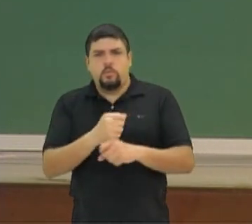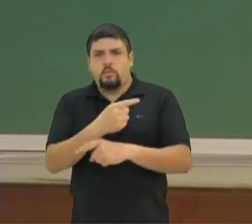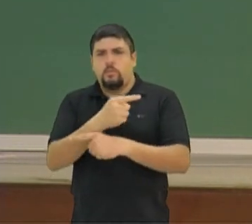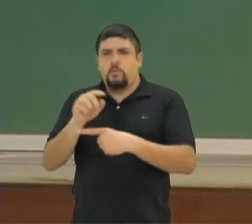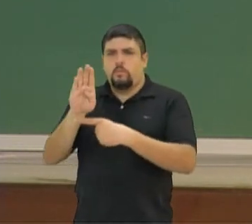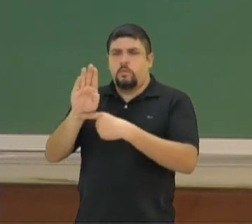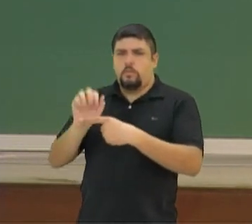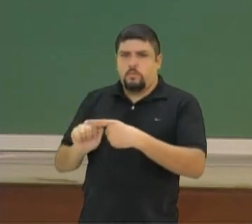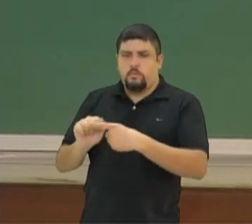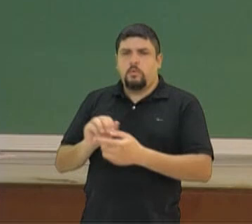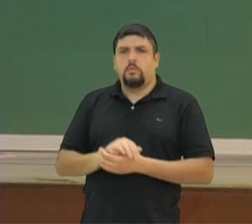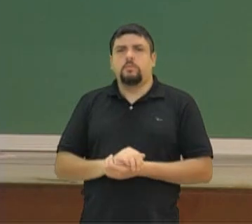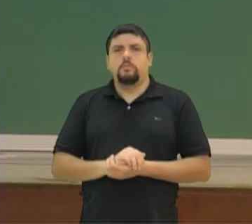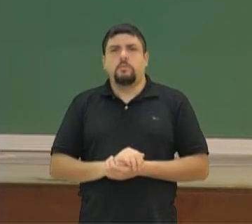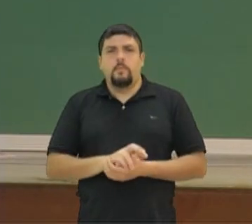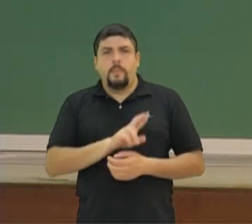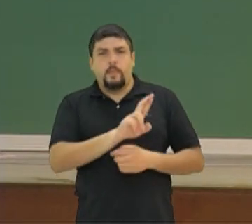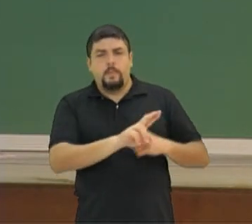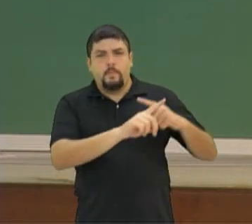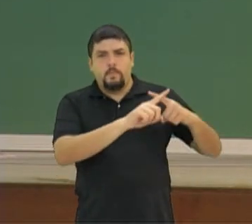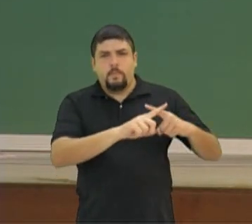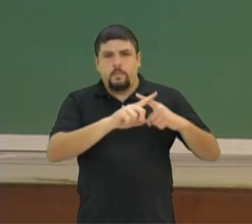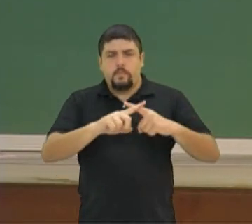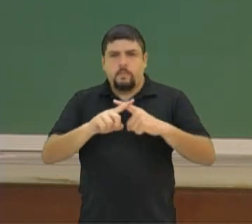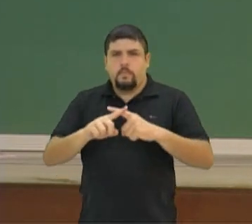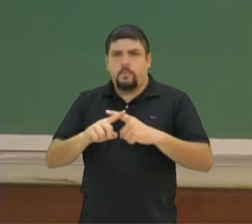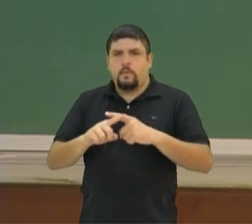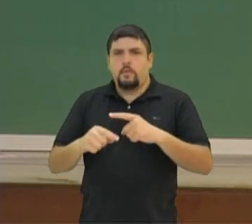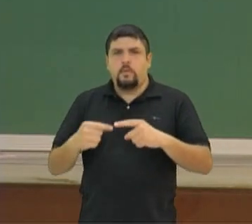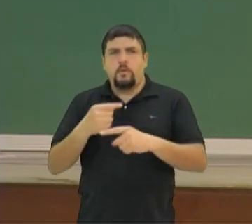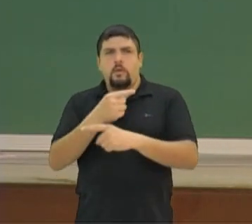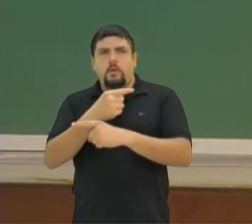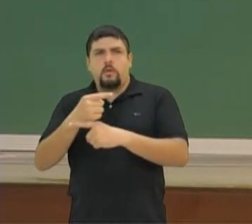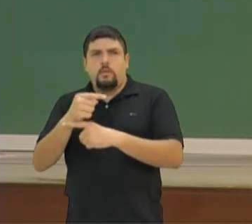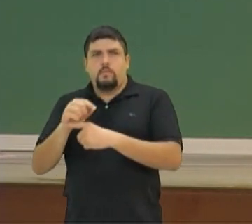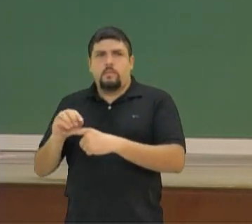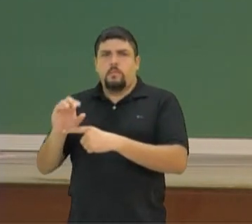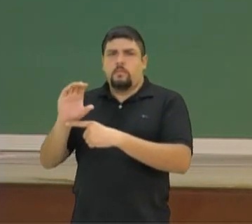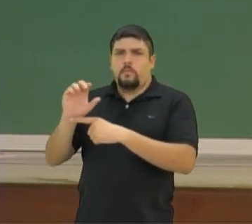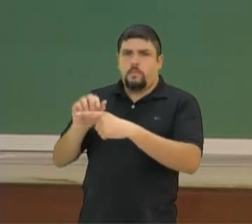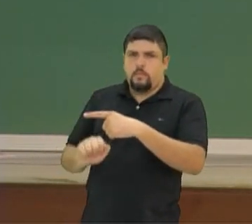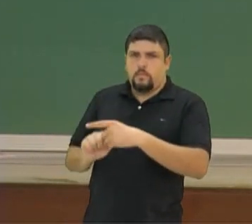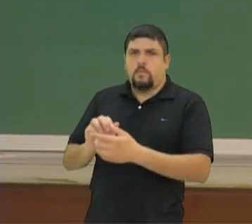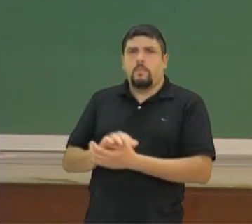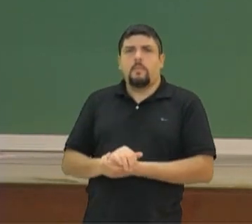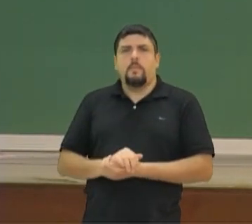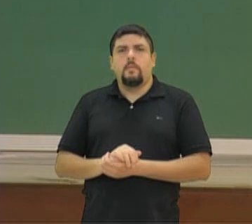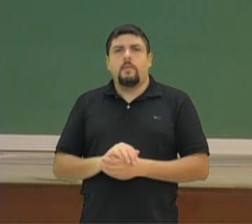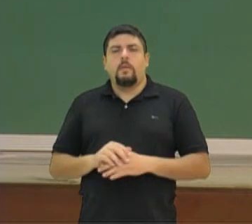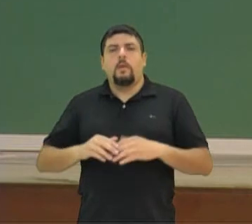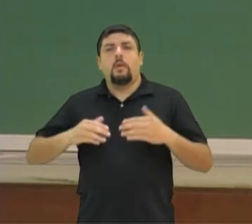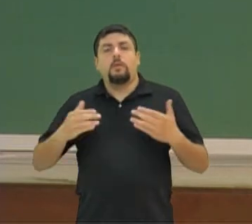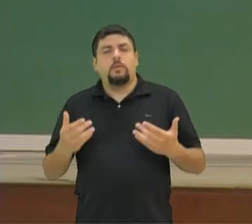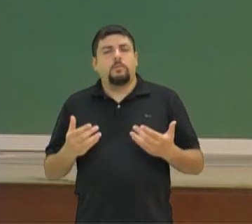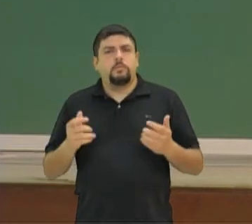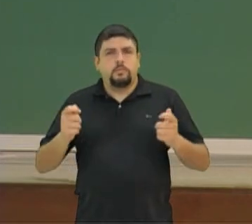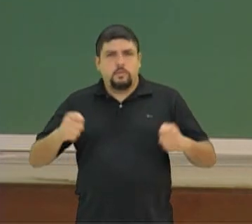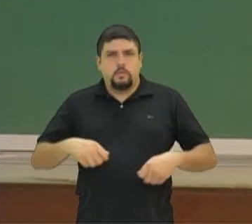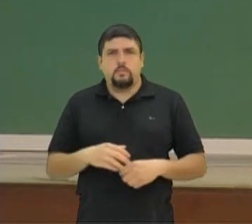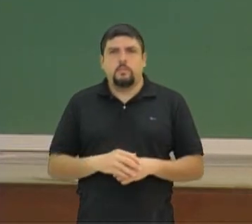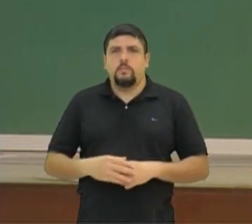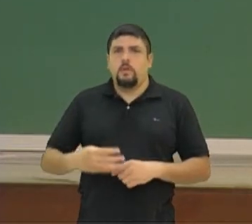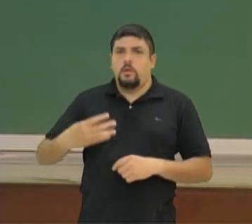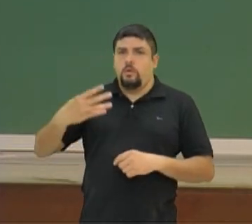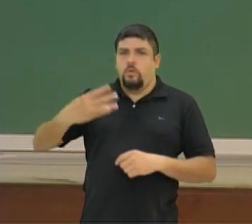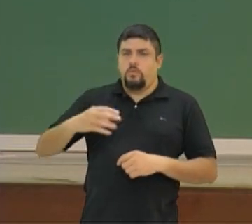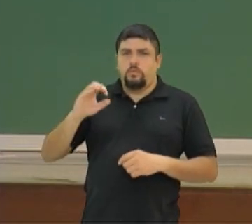a. O produto das raízes é menos d sobre a. Então aqui essas relações de Girard te permitem isso. No caso do quarto